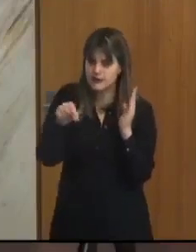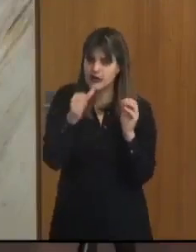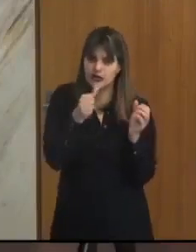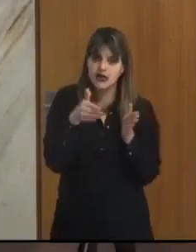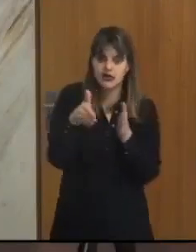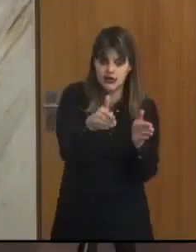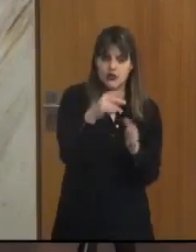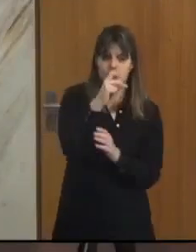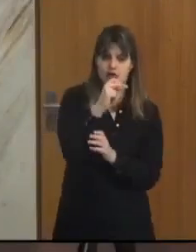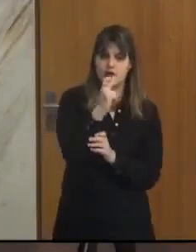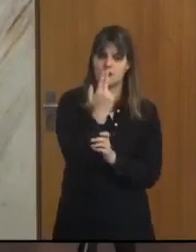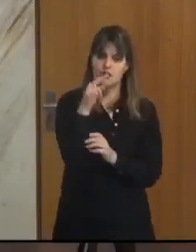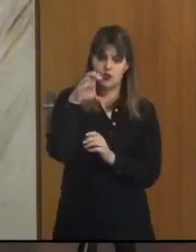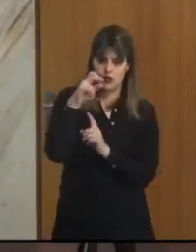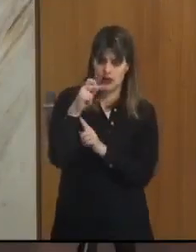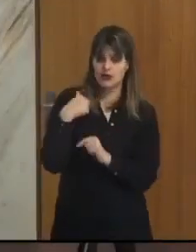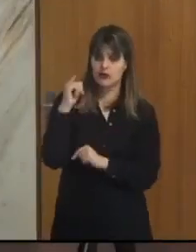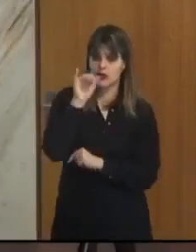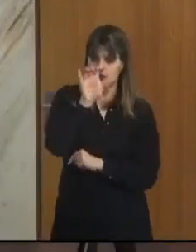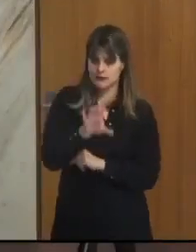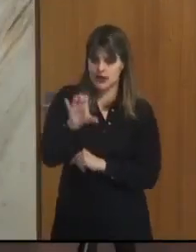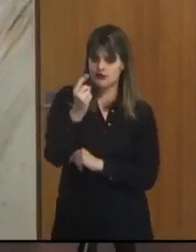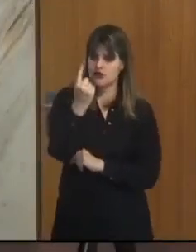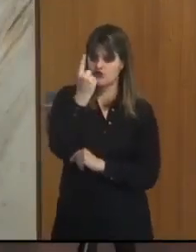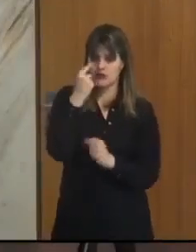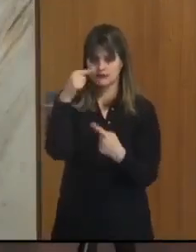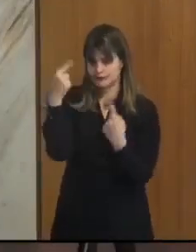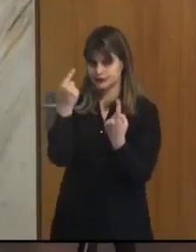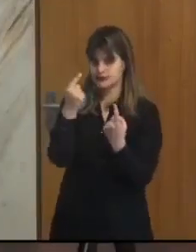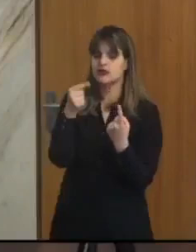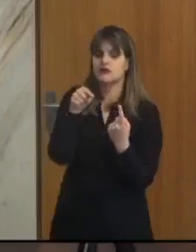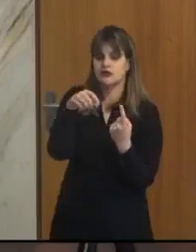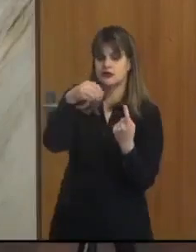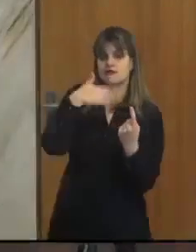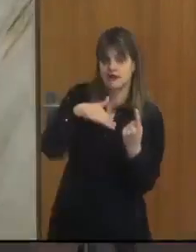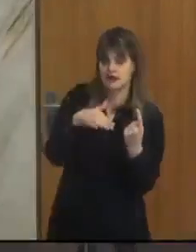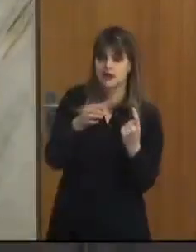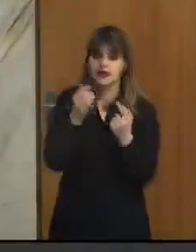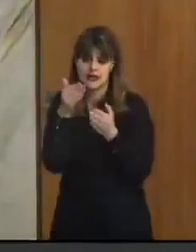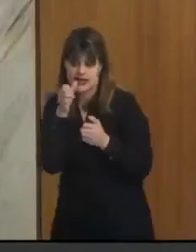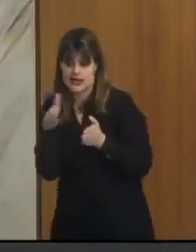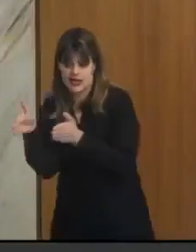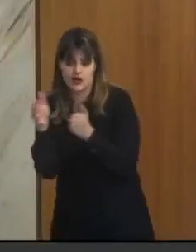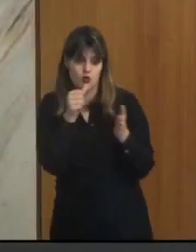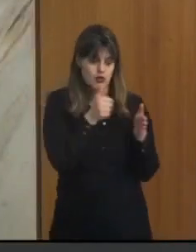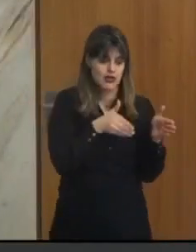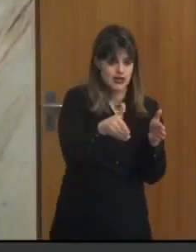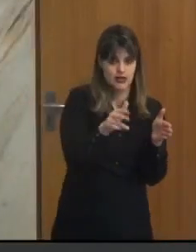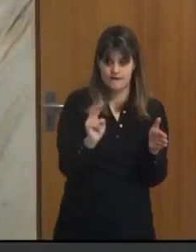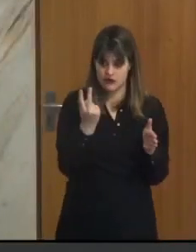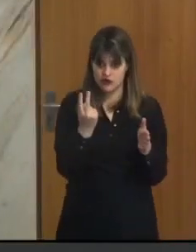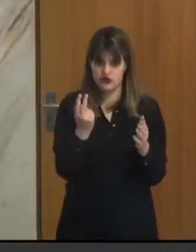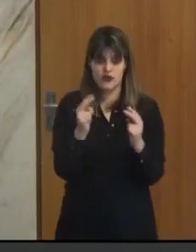Arunca, eu trouxe uma imagem da Vila de Sor, onde o rio Anços e o rio Arunca se juntam junto à